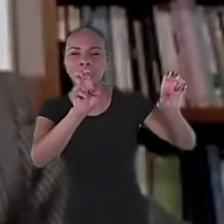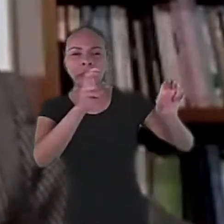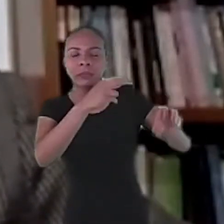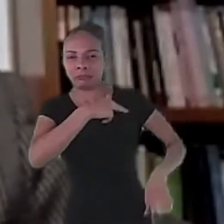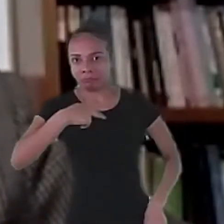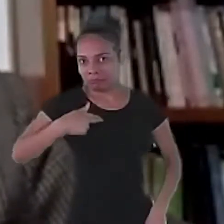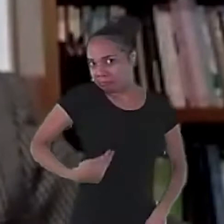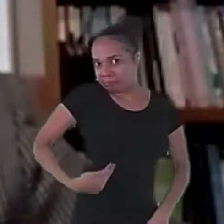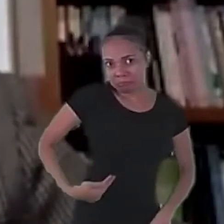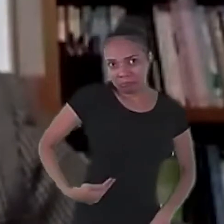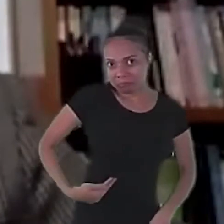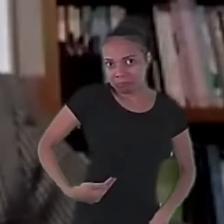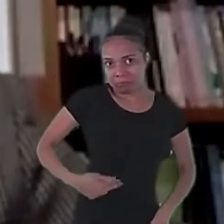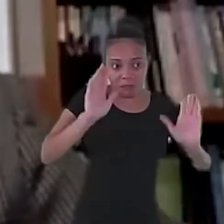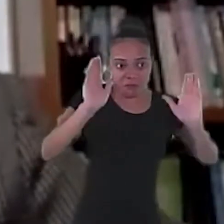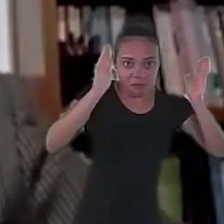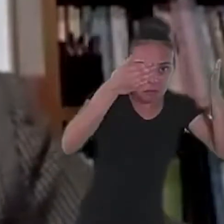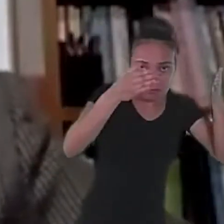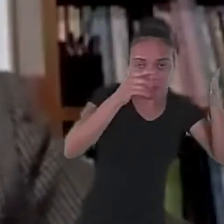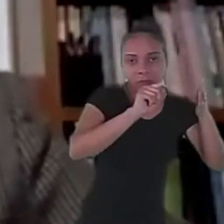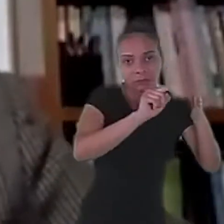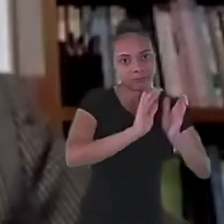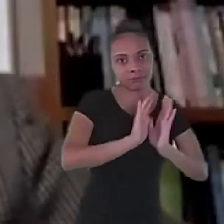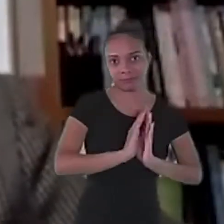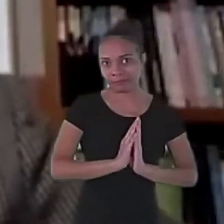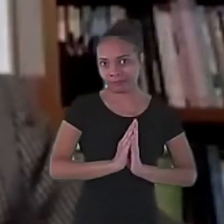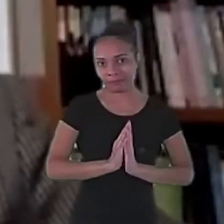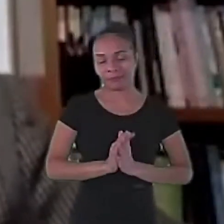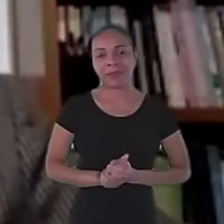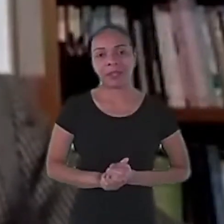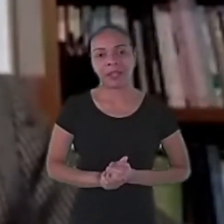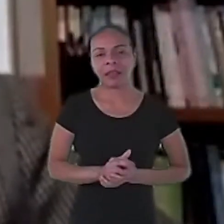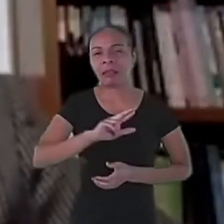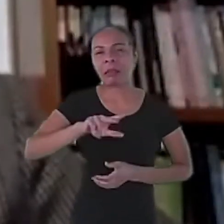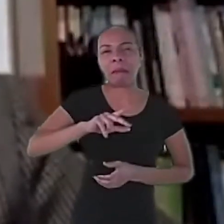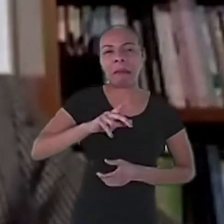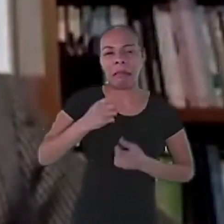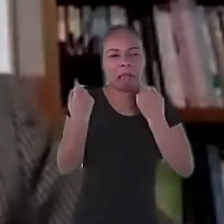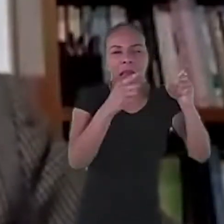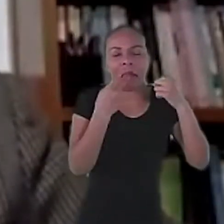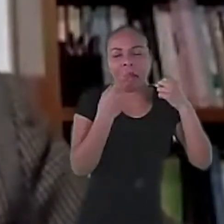O livro não é uma execração da China.